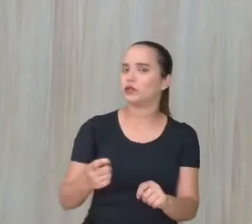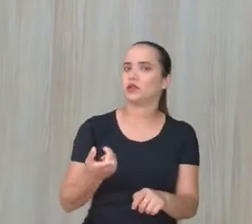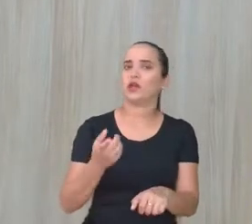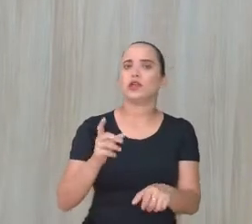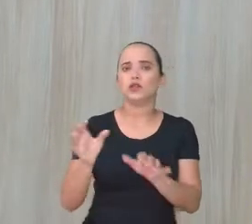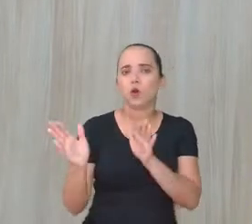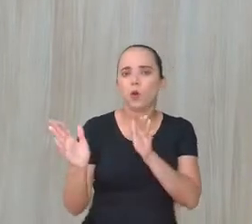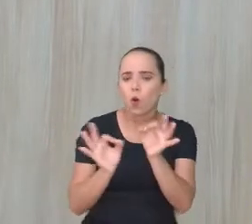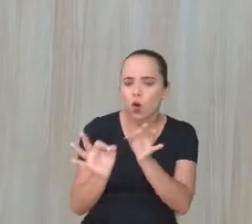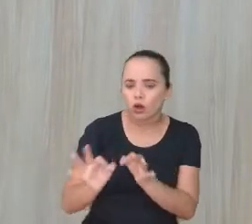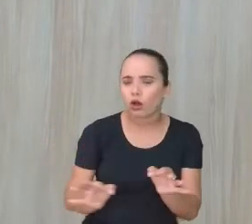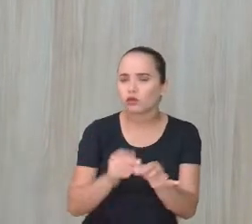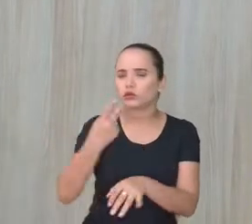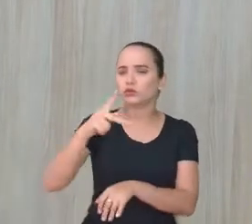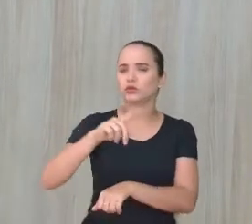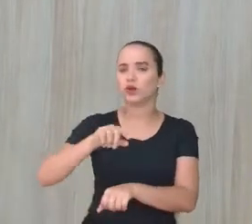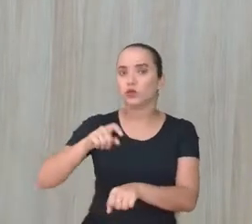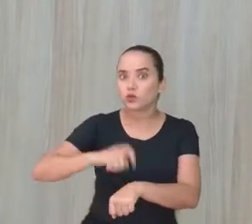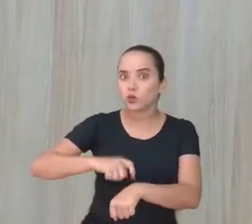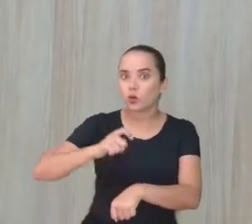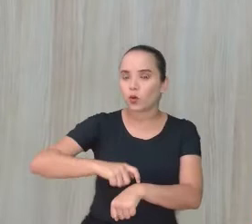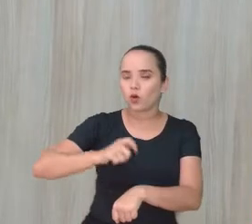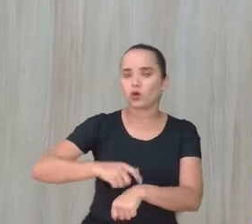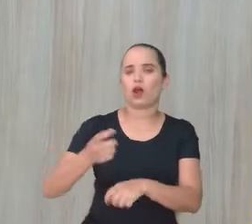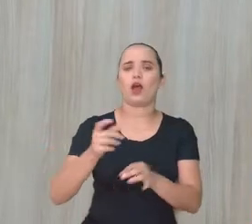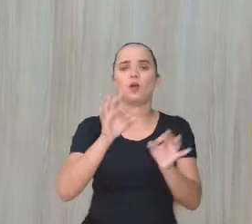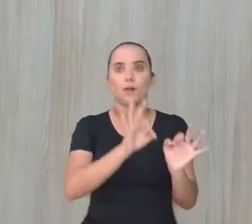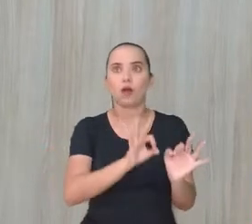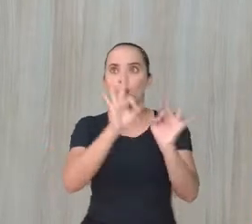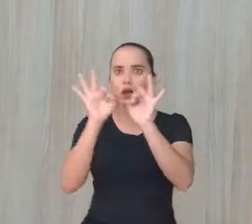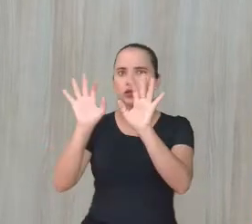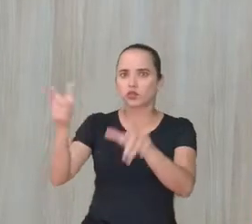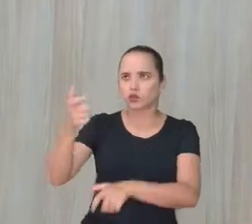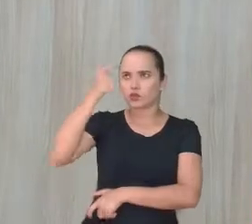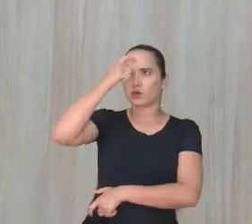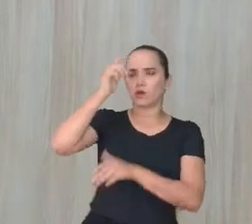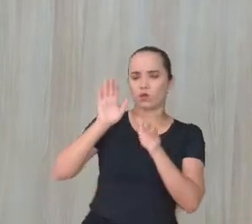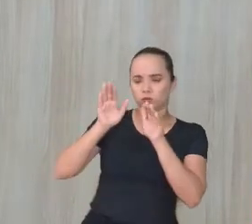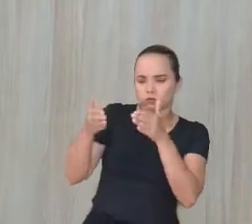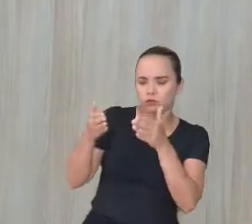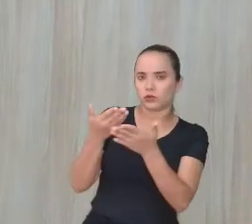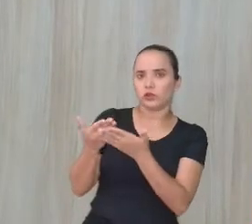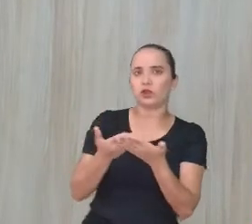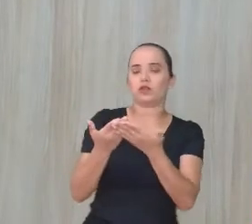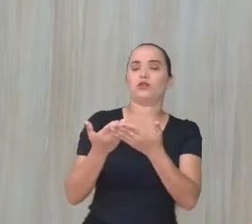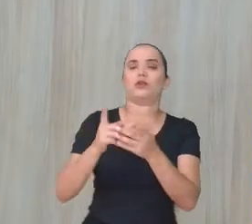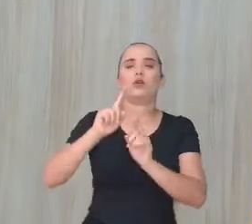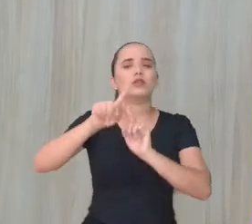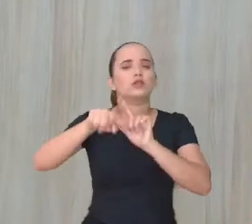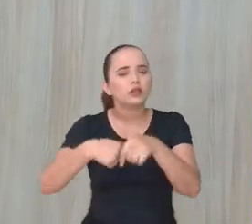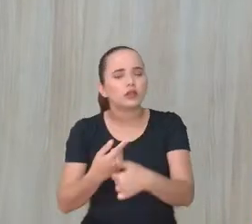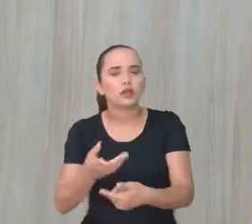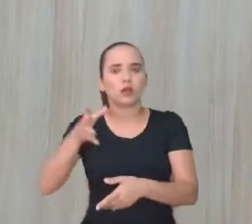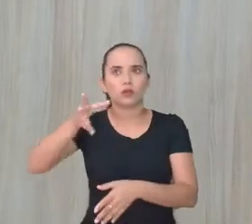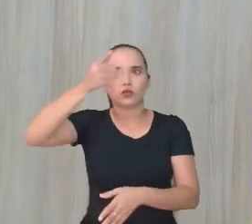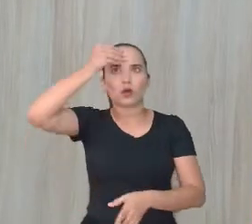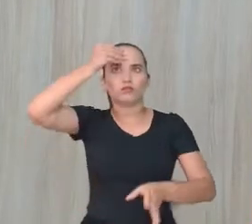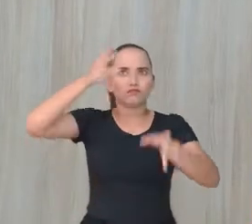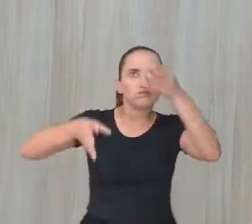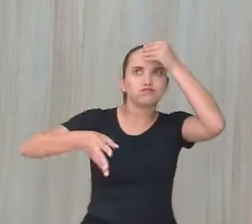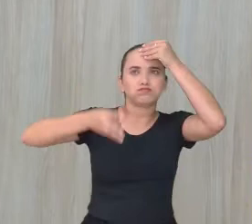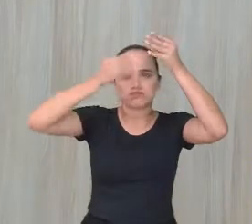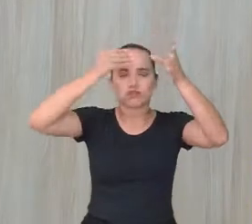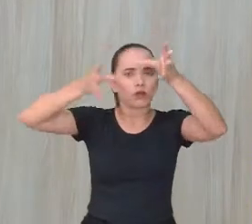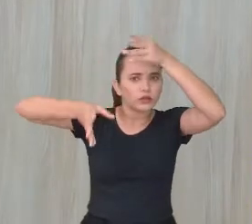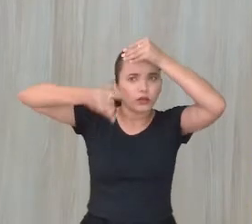concentrar, ver as aulas e naquelas outras que a gente já exibiu e ir complementando os entendimentos, tá